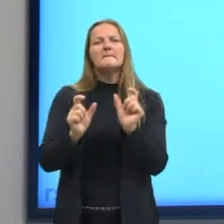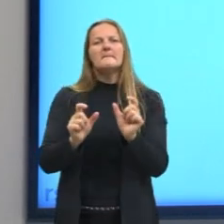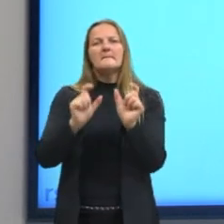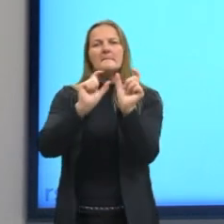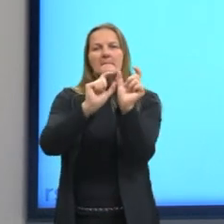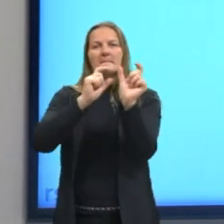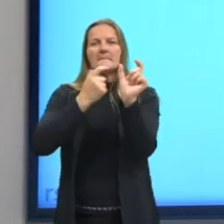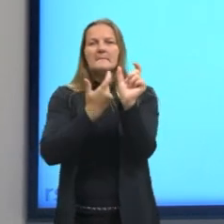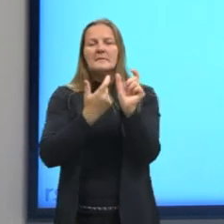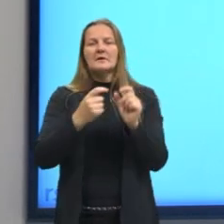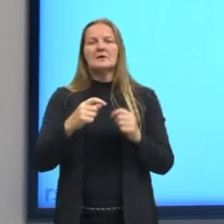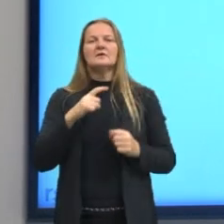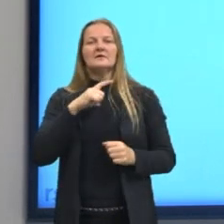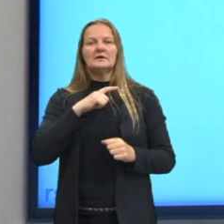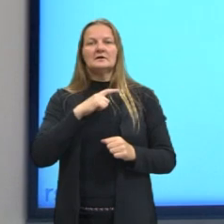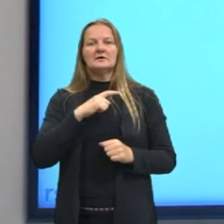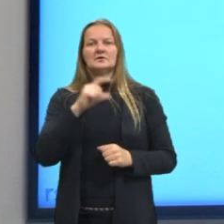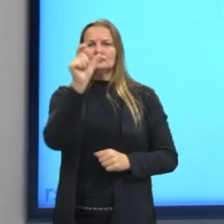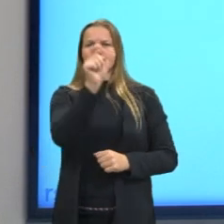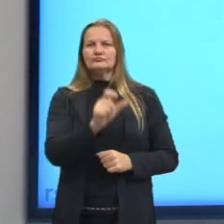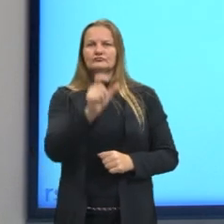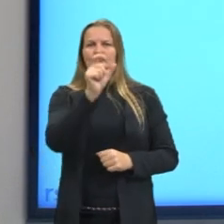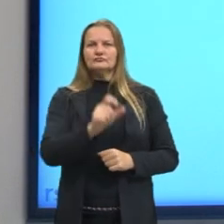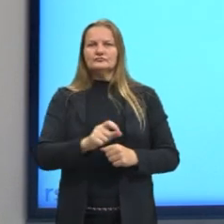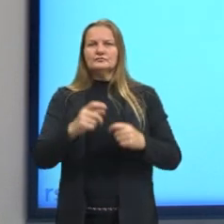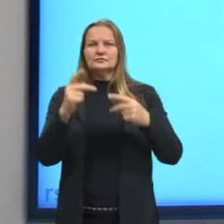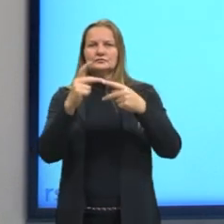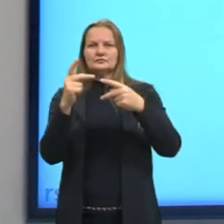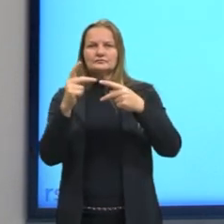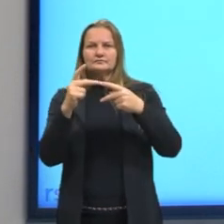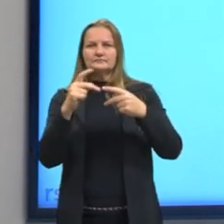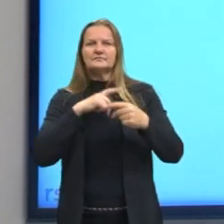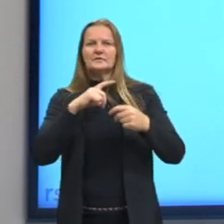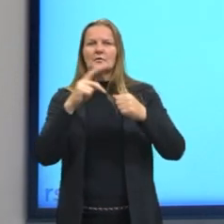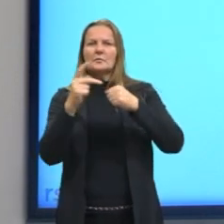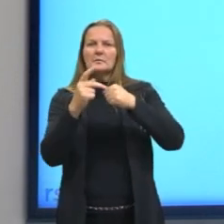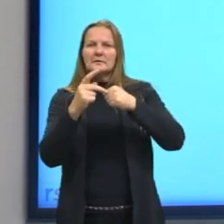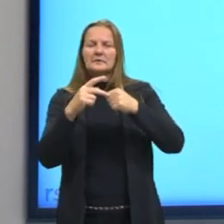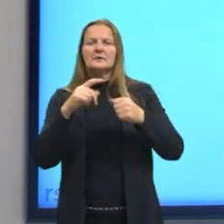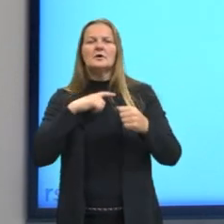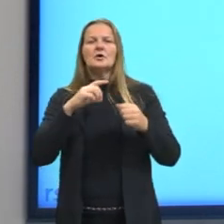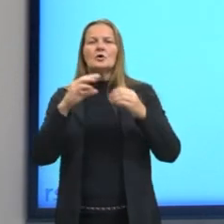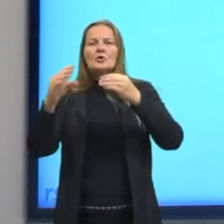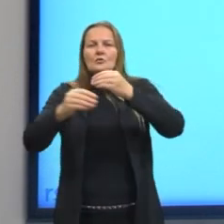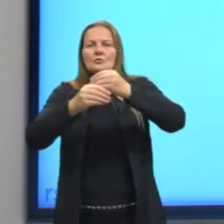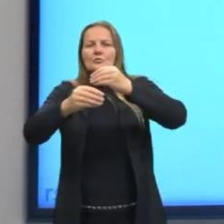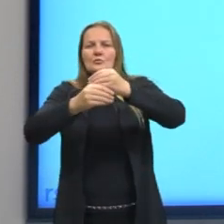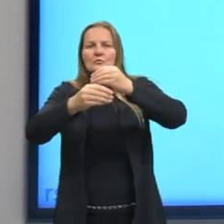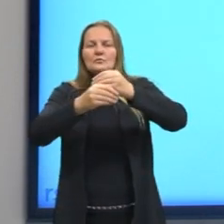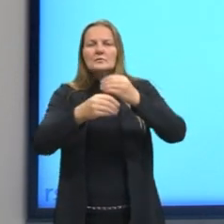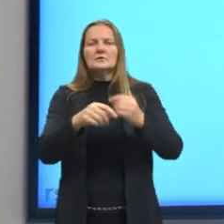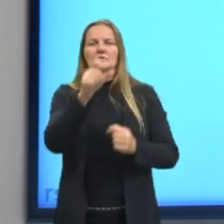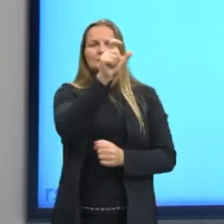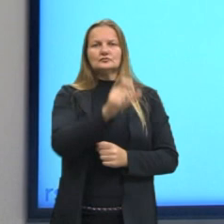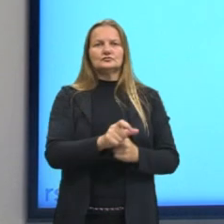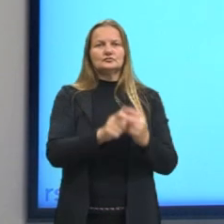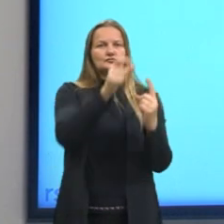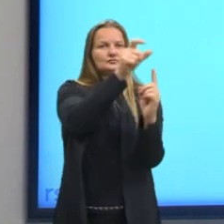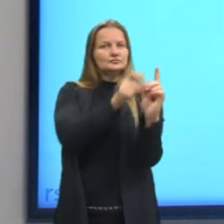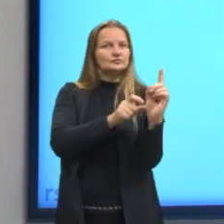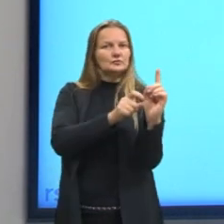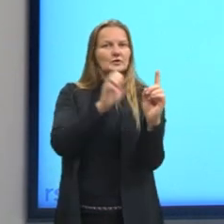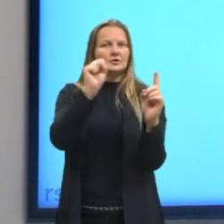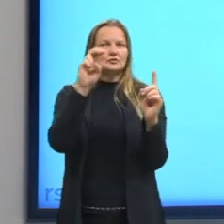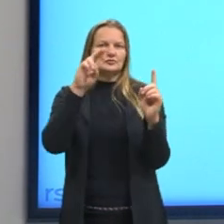gente fala sobre sujeito predicado e os complementos então o sujeito iniciando a frase